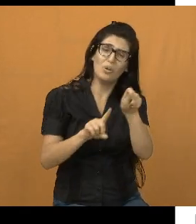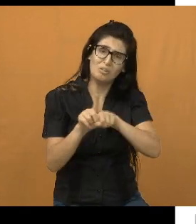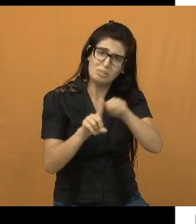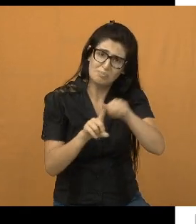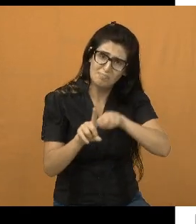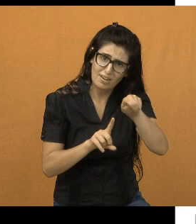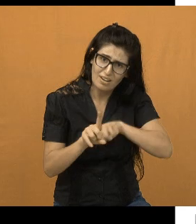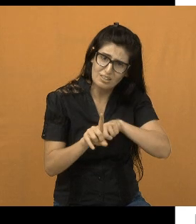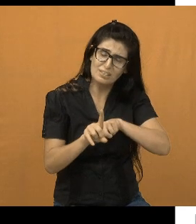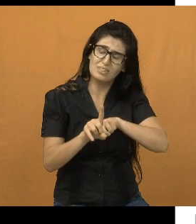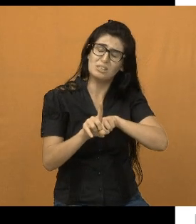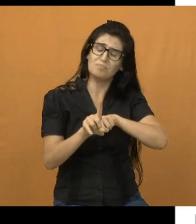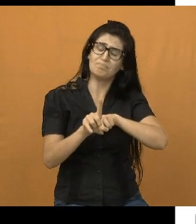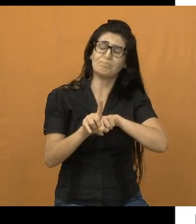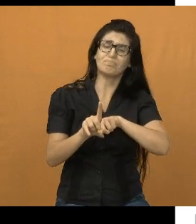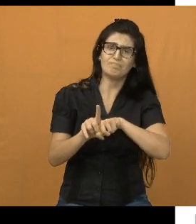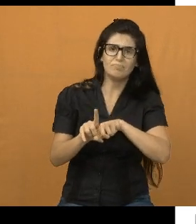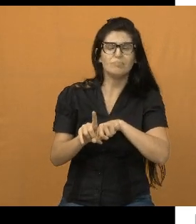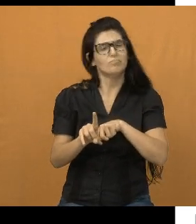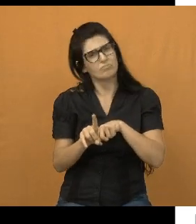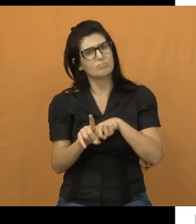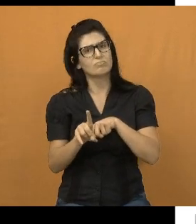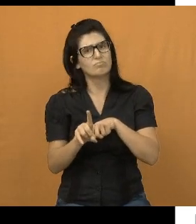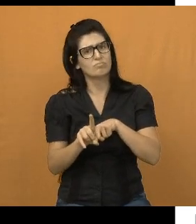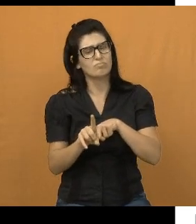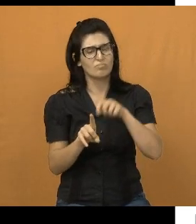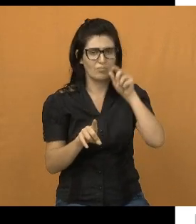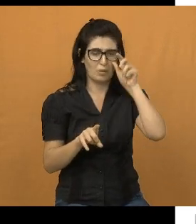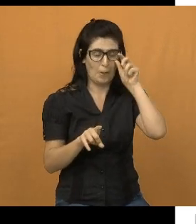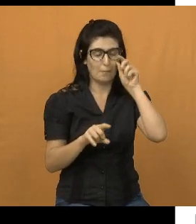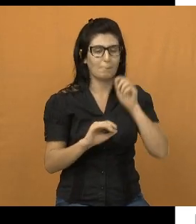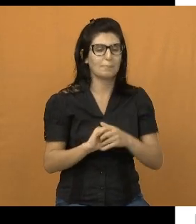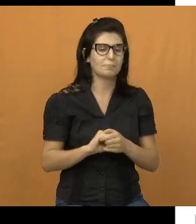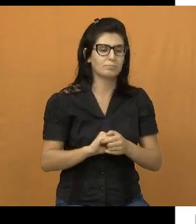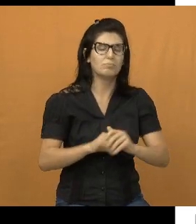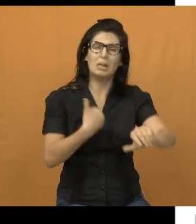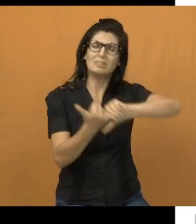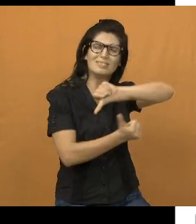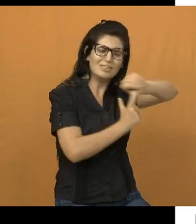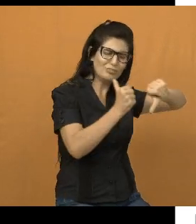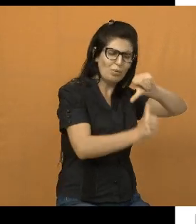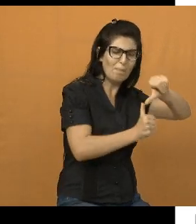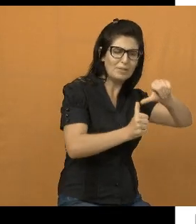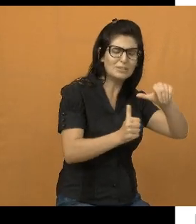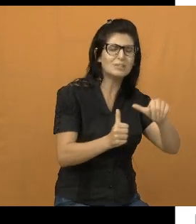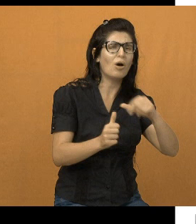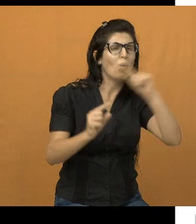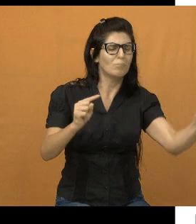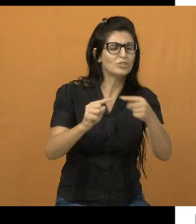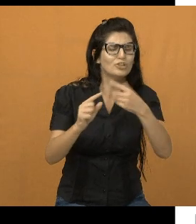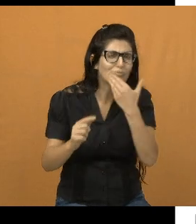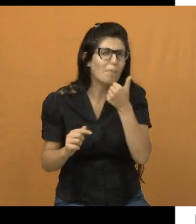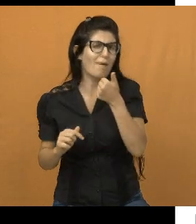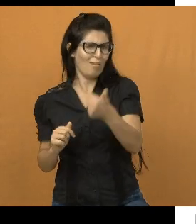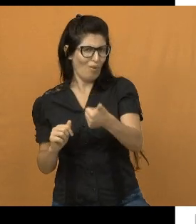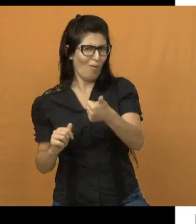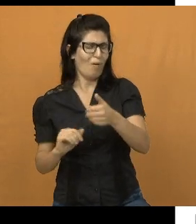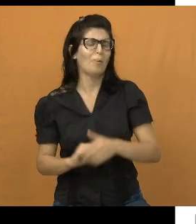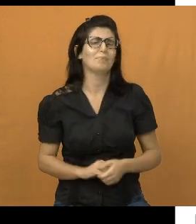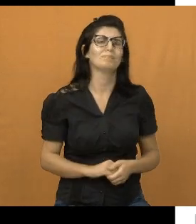de funcionamento, ainda em fase de implementação e de ajuste, nós